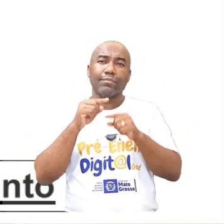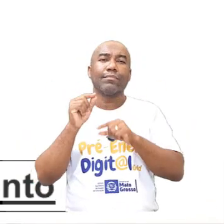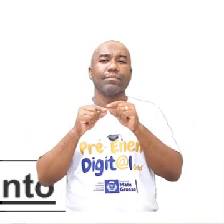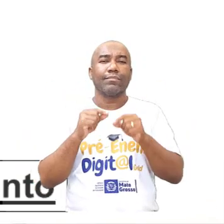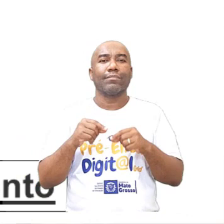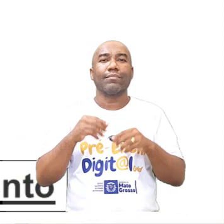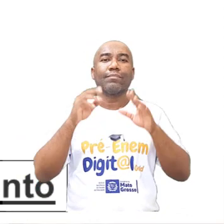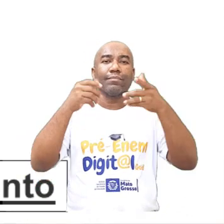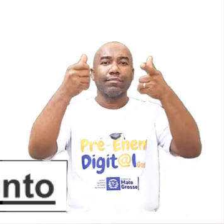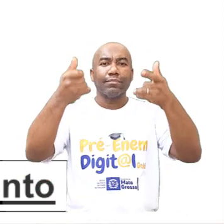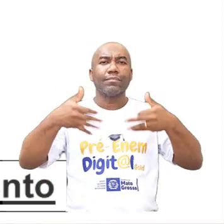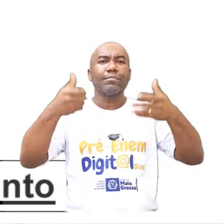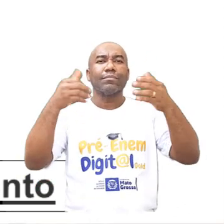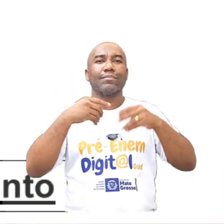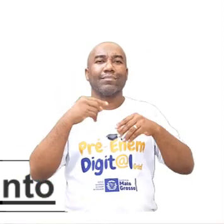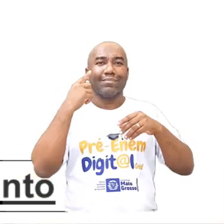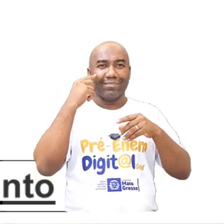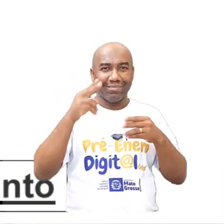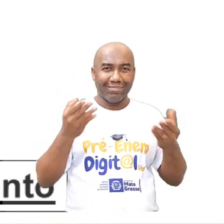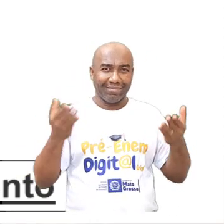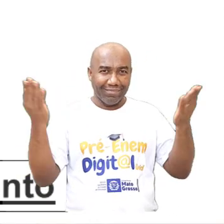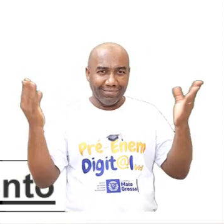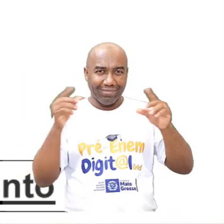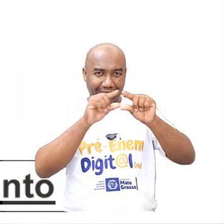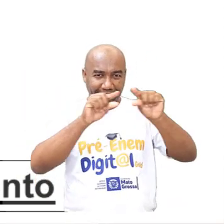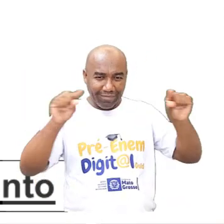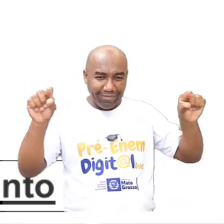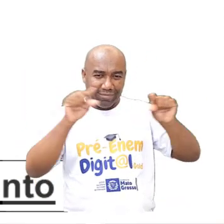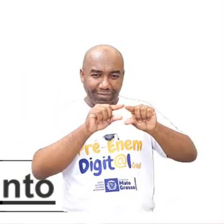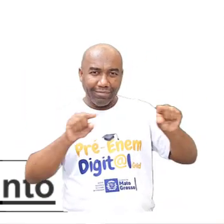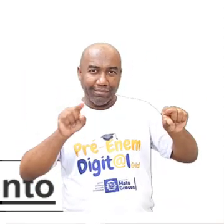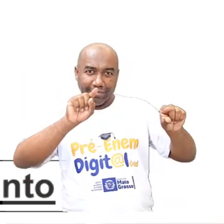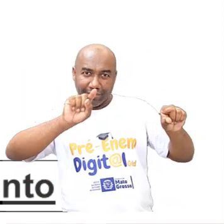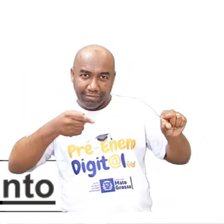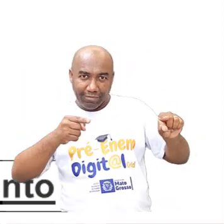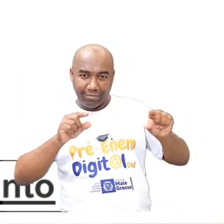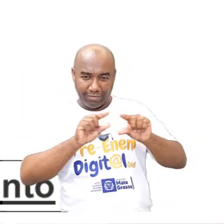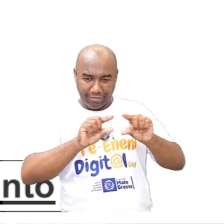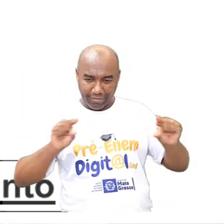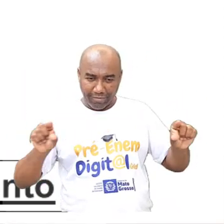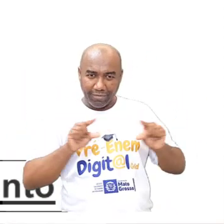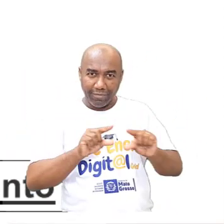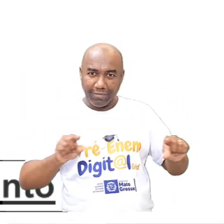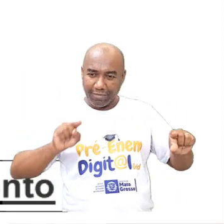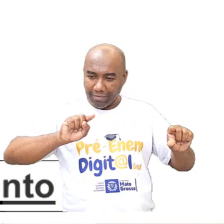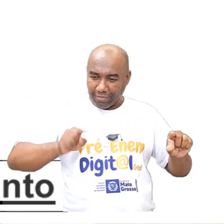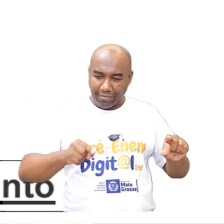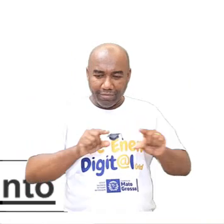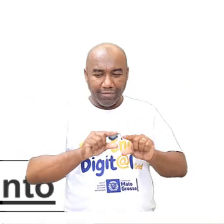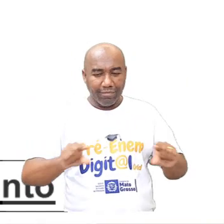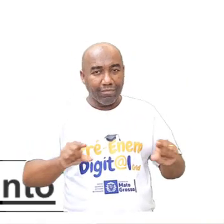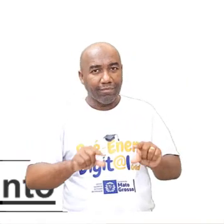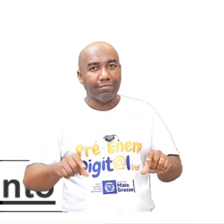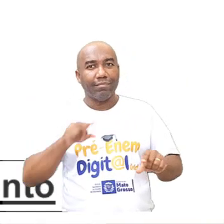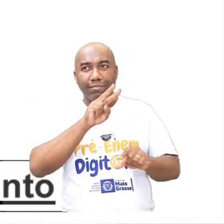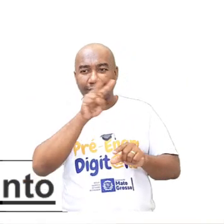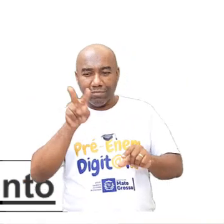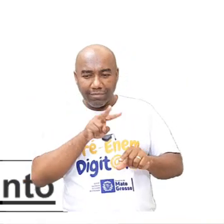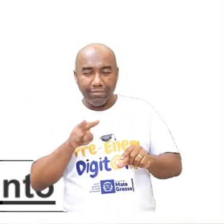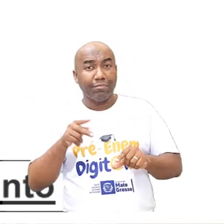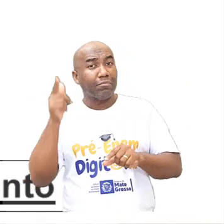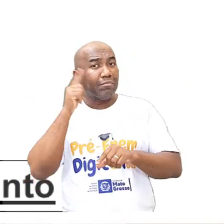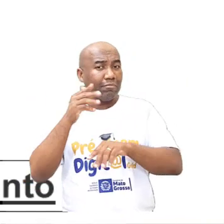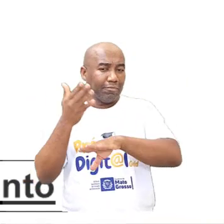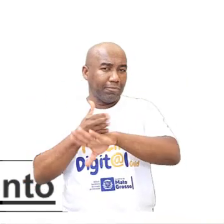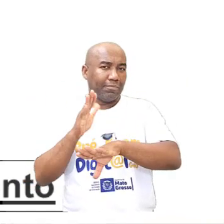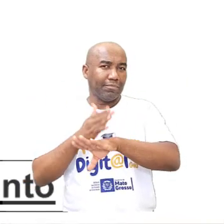agora? Detalhamento. Sem haver uma locomoção de longa duração e com custo acessível aos indivíduos